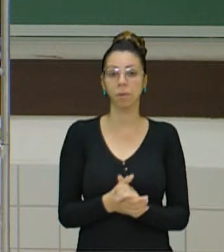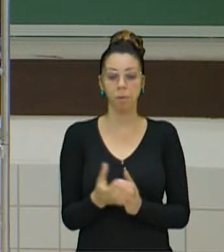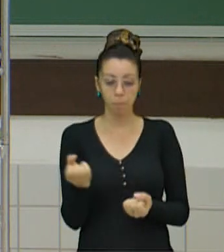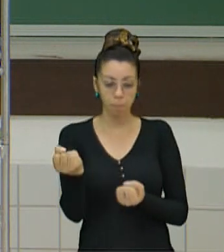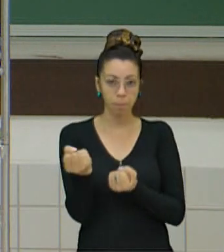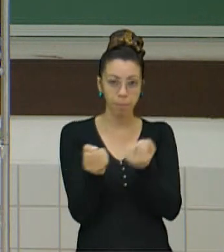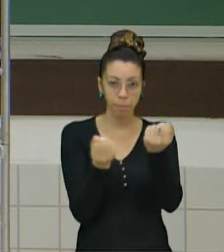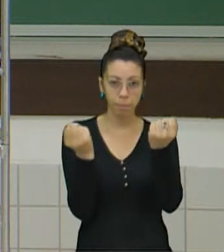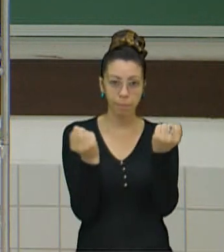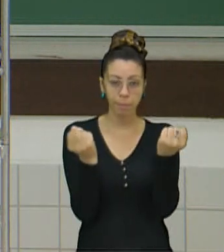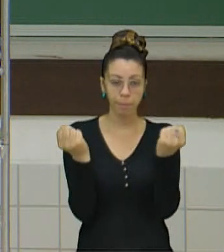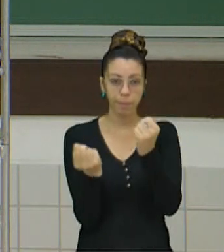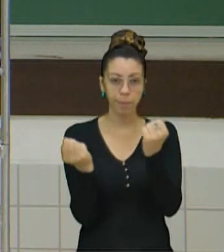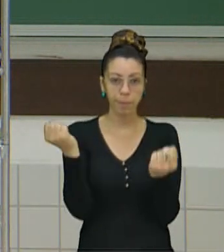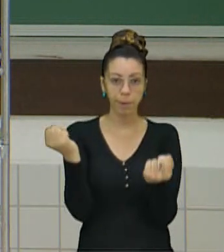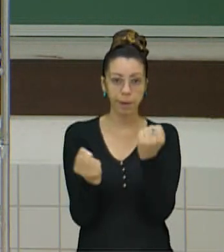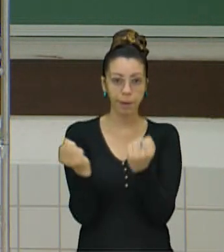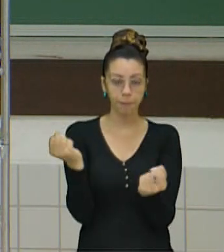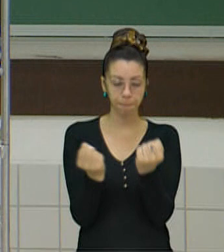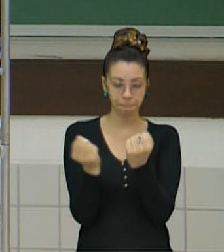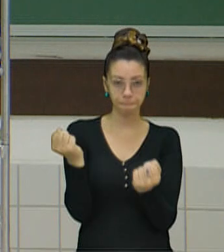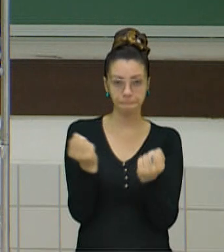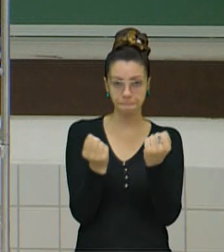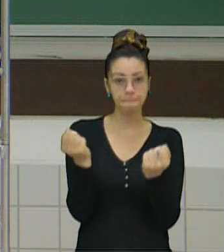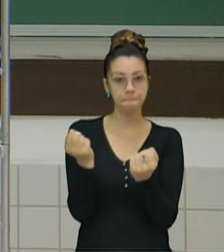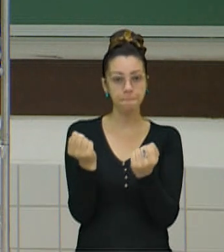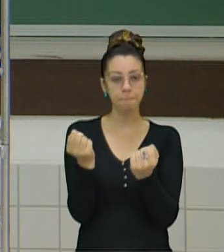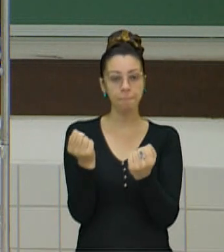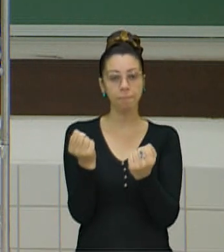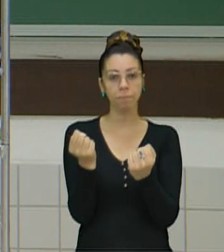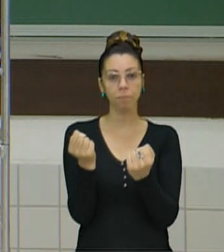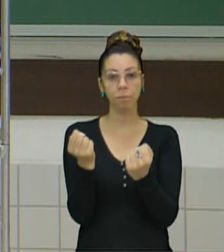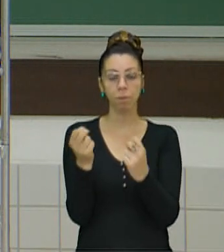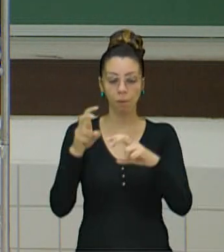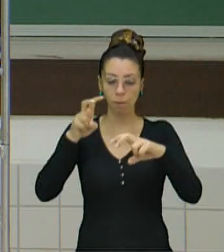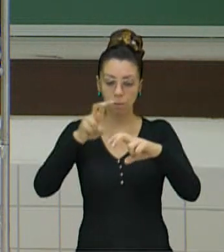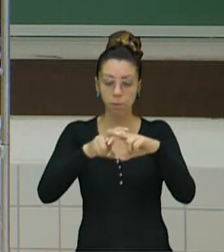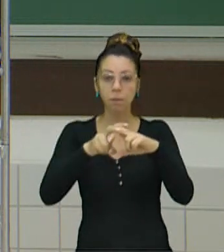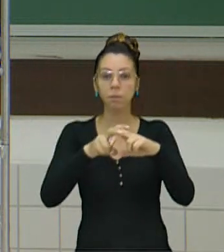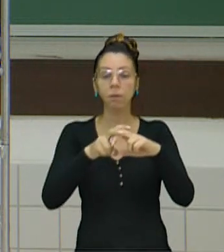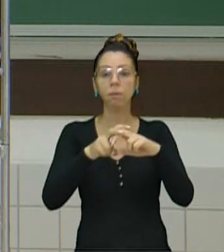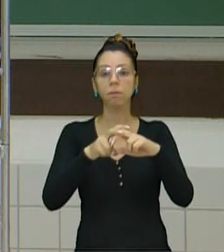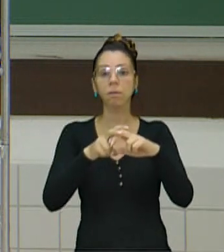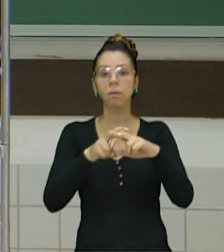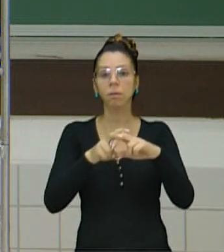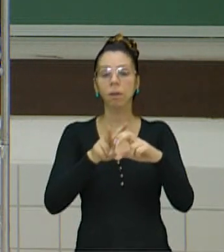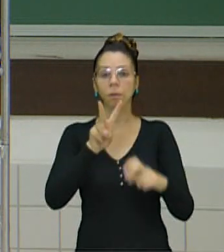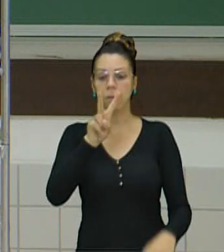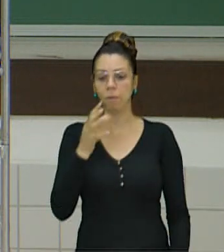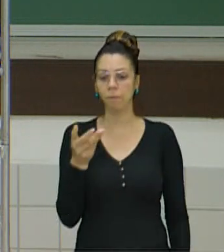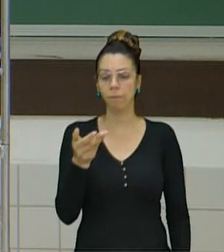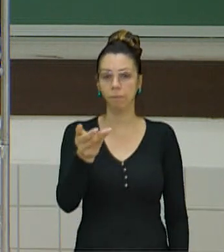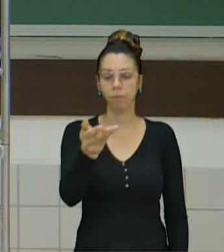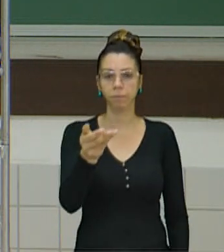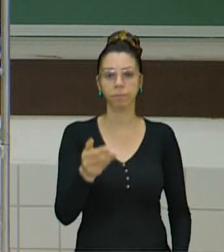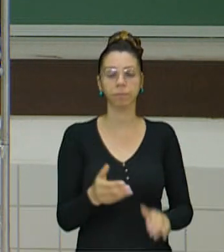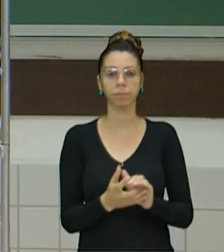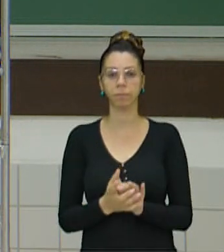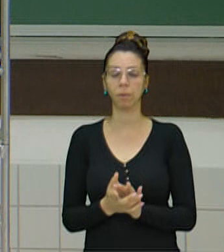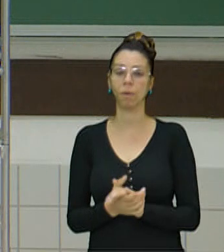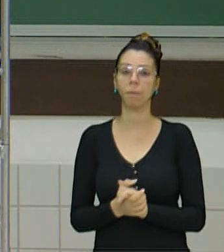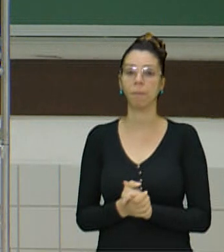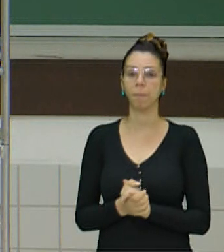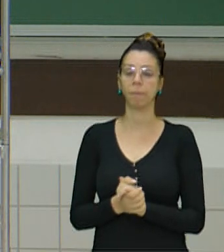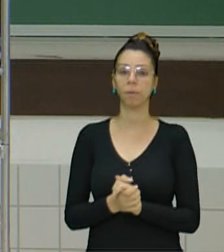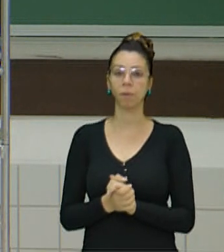veículo. Um veículo, quando você está com velocidade, por exemplo, um veículo quando ele freia, por